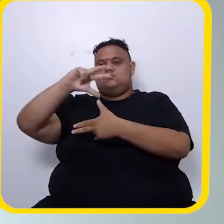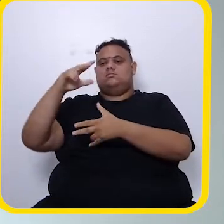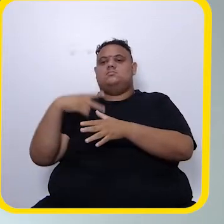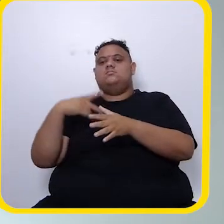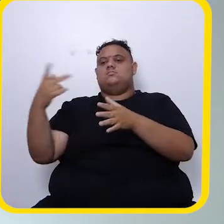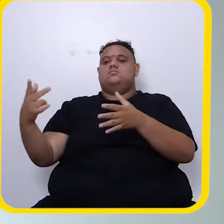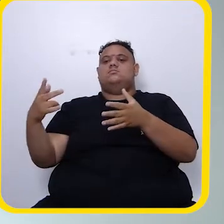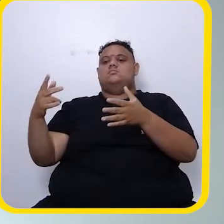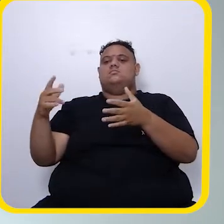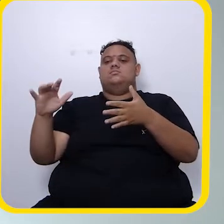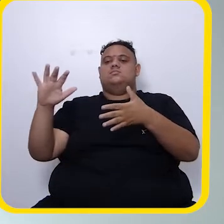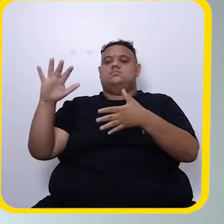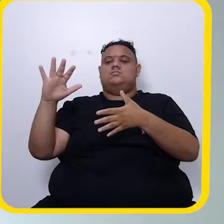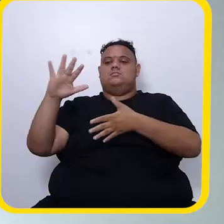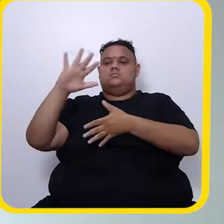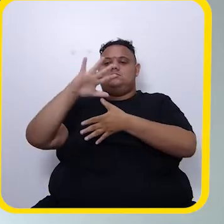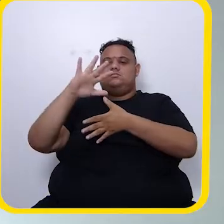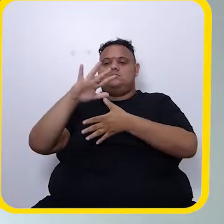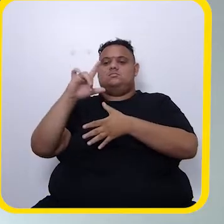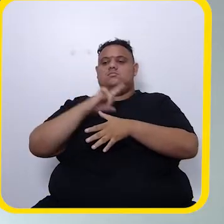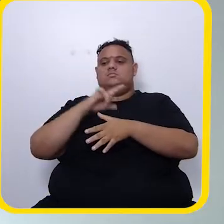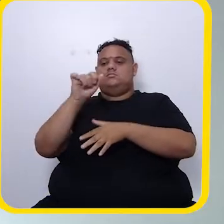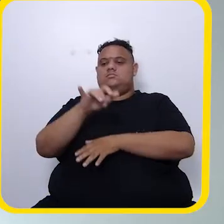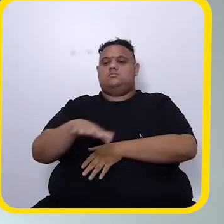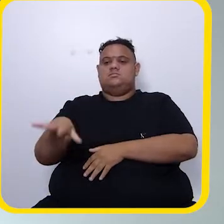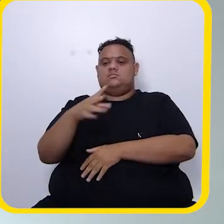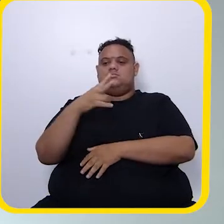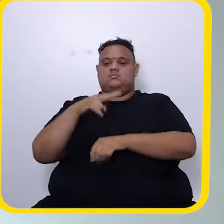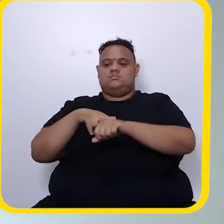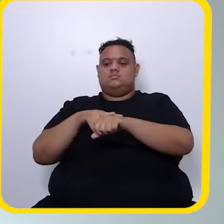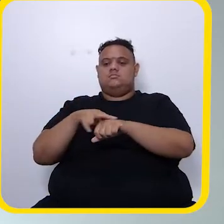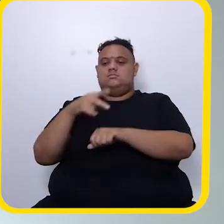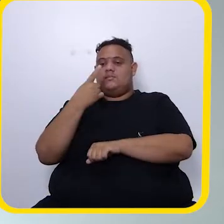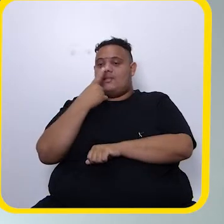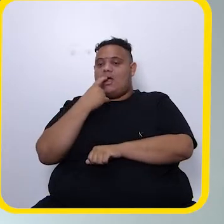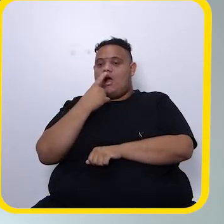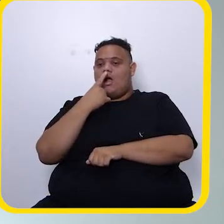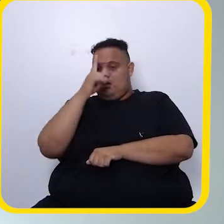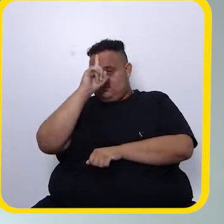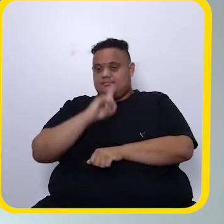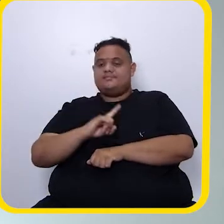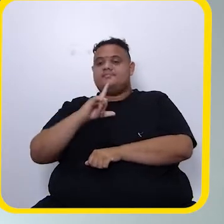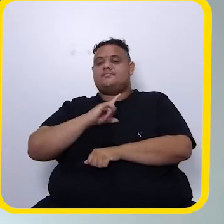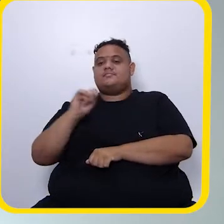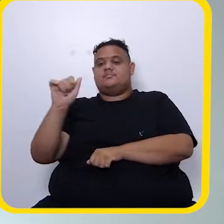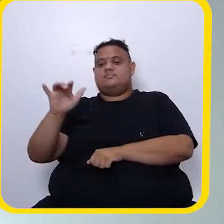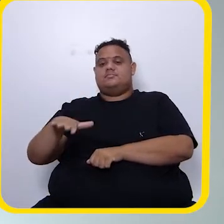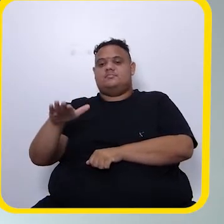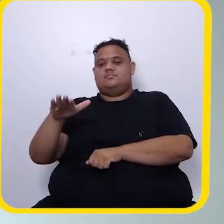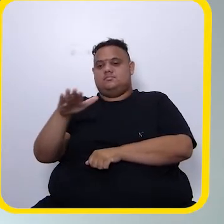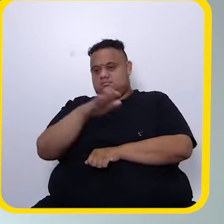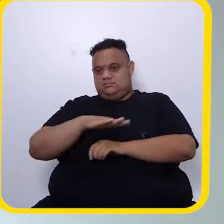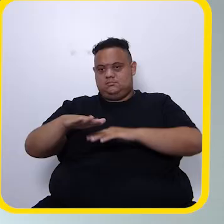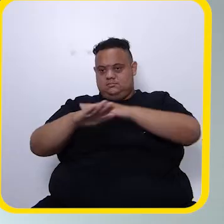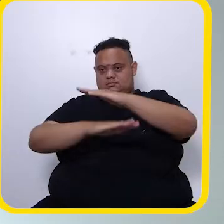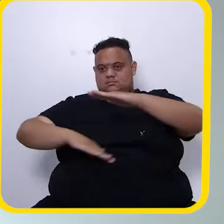Central Continental. As áreas que estão de verde e amarelo são áreas mais baixas, né, são áreas